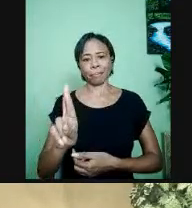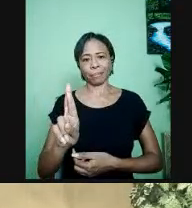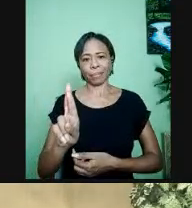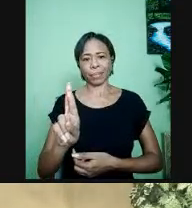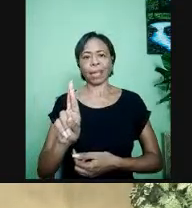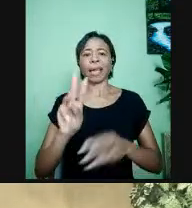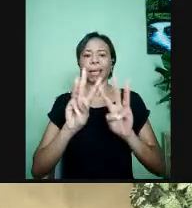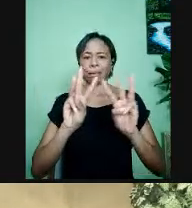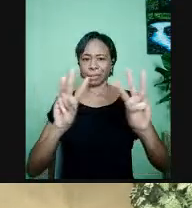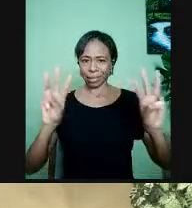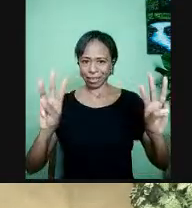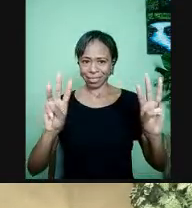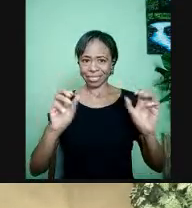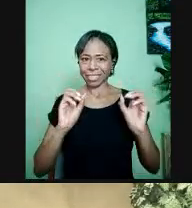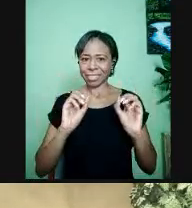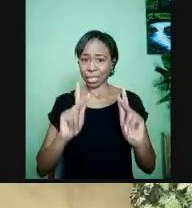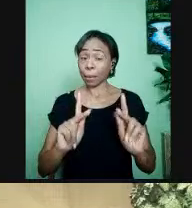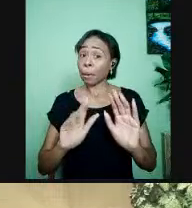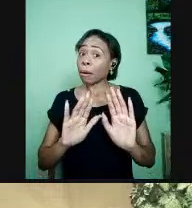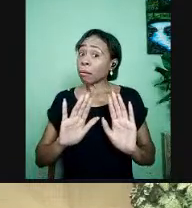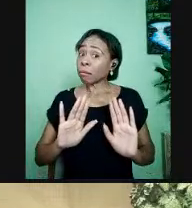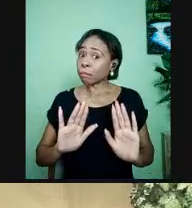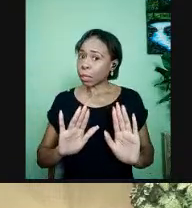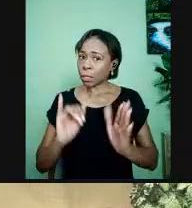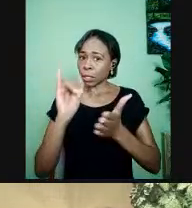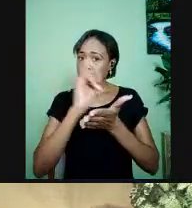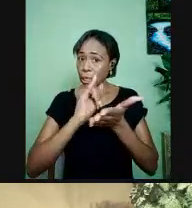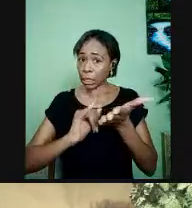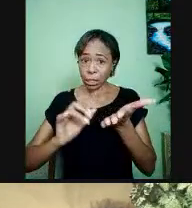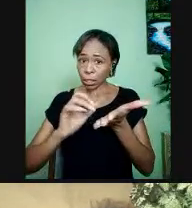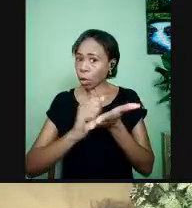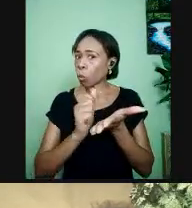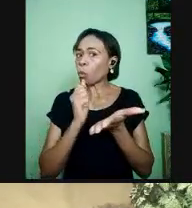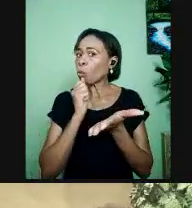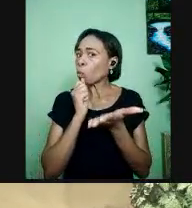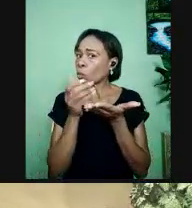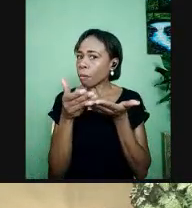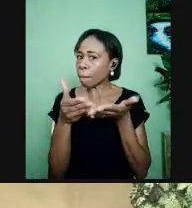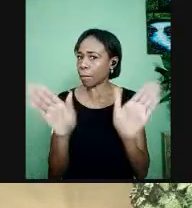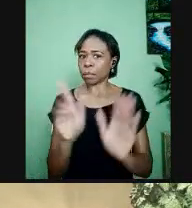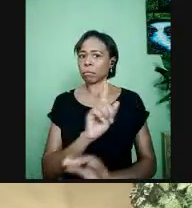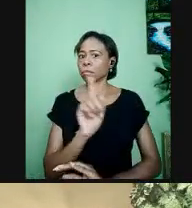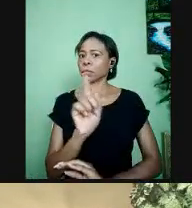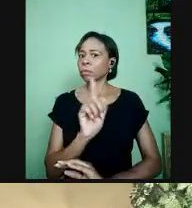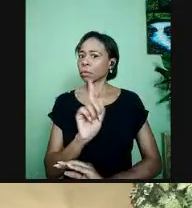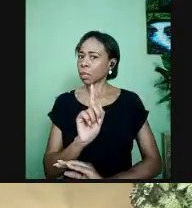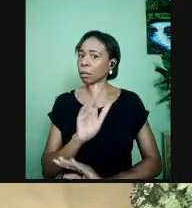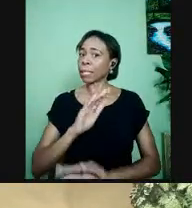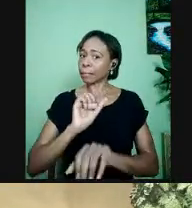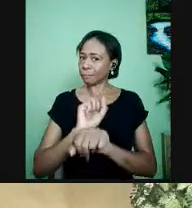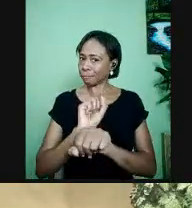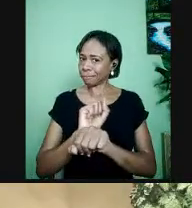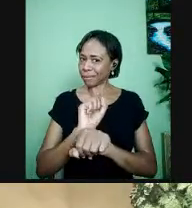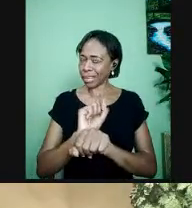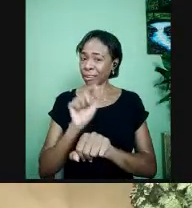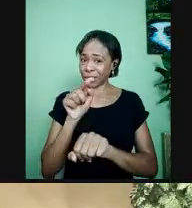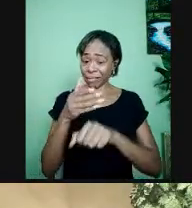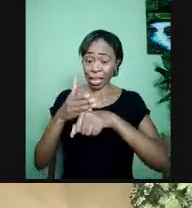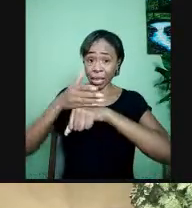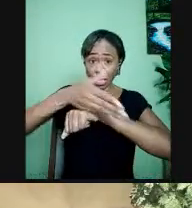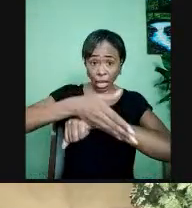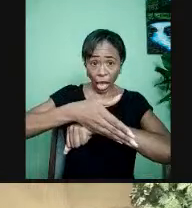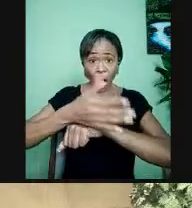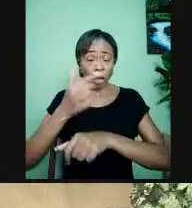expofavelaminas.com.br. Isso. Porém, as inscrições ainda não estão abertas, tá? O que vocês irão encontrar lá vai ser apenas o